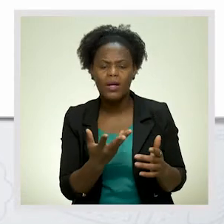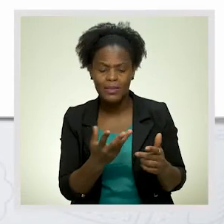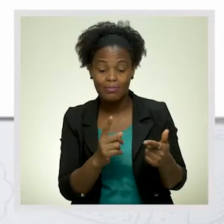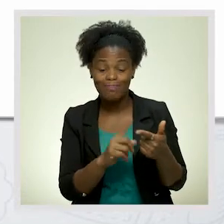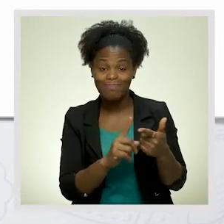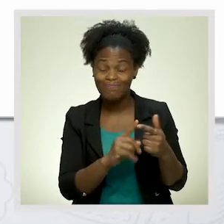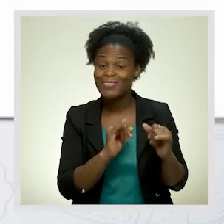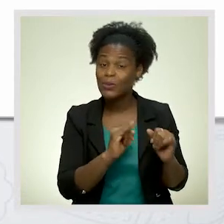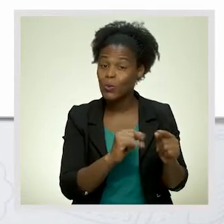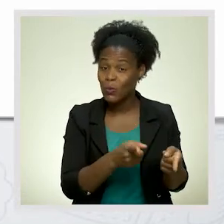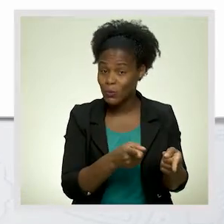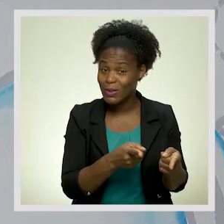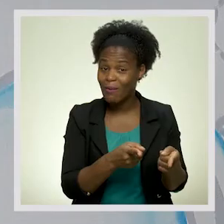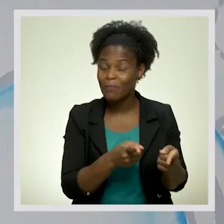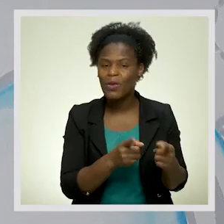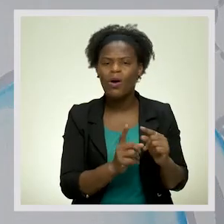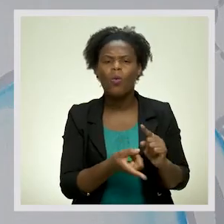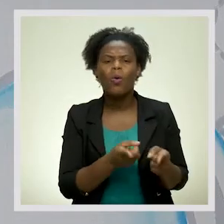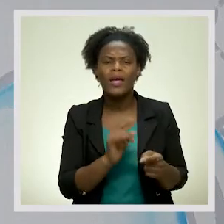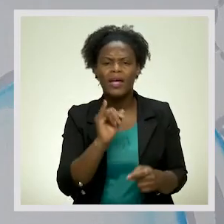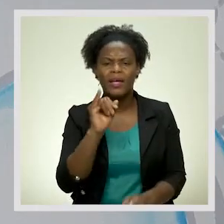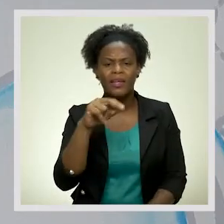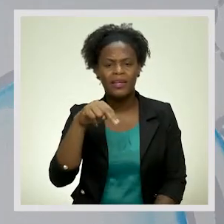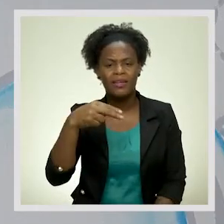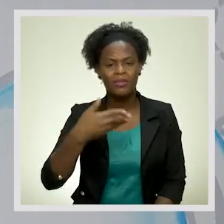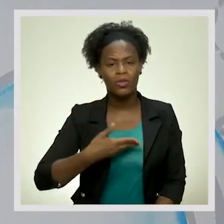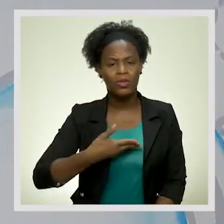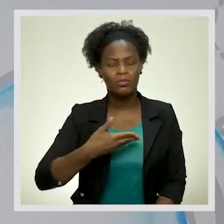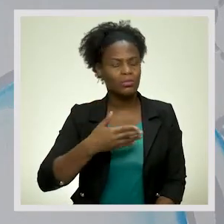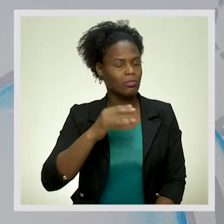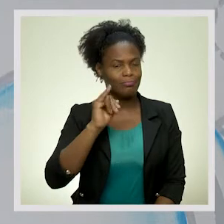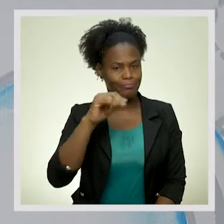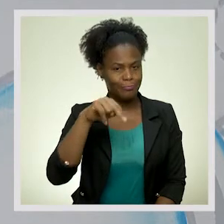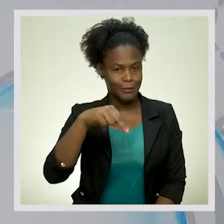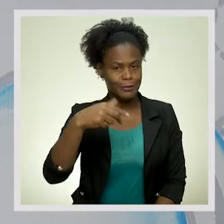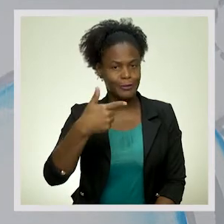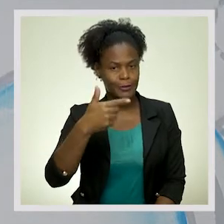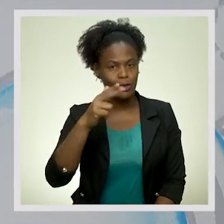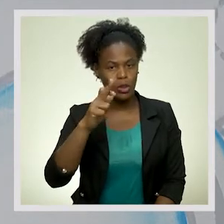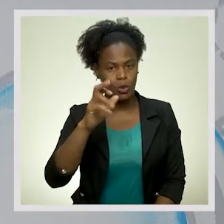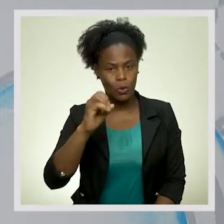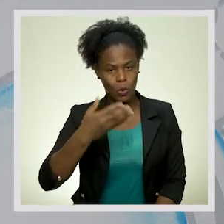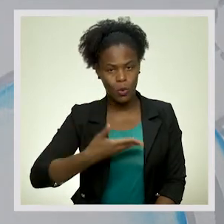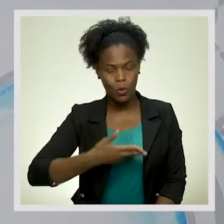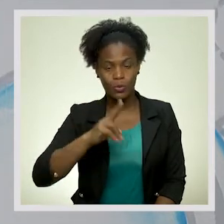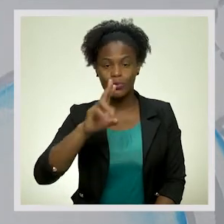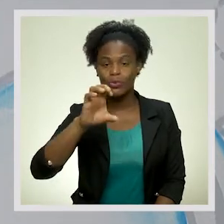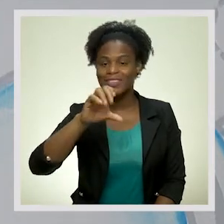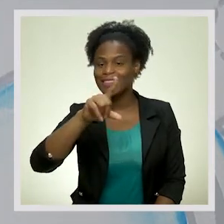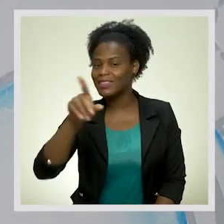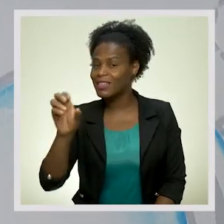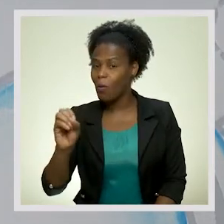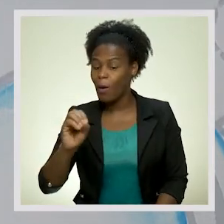introdução. O que é a introdução? É aquela parte, aquela primeira parte em que nós fazemos a apresentação